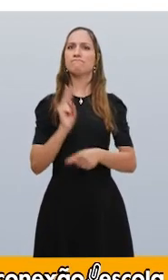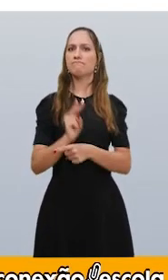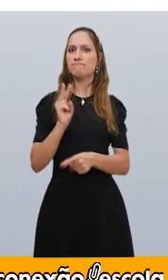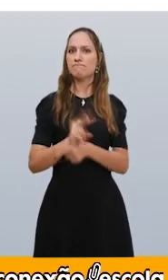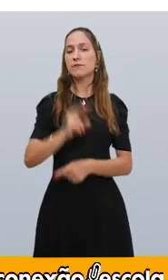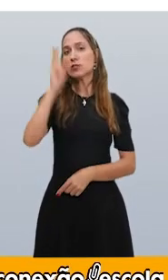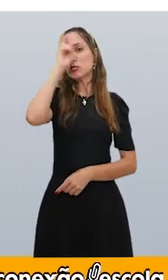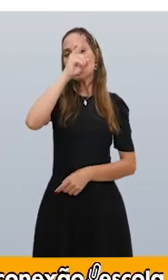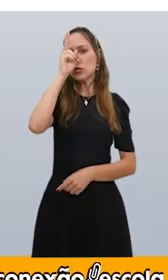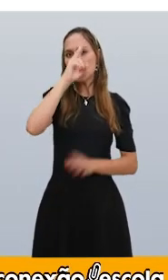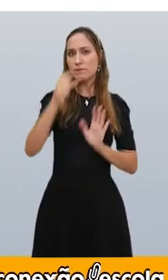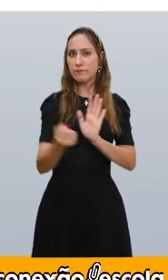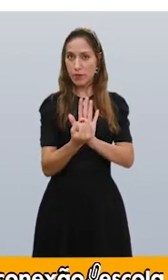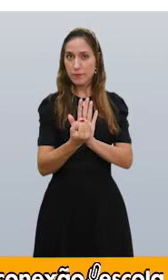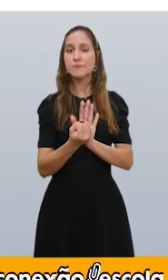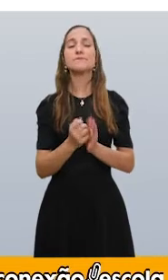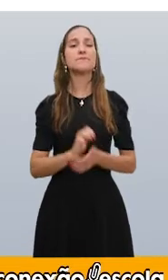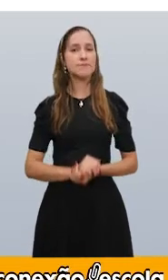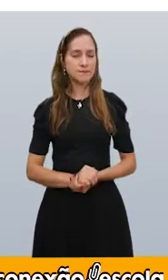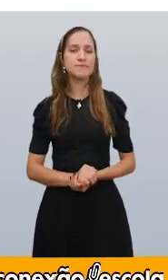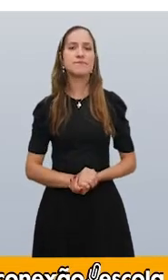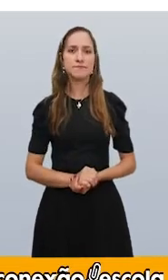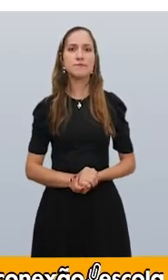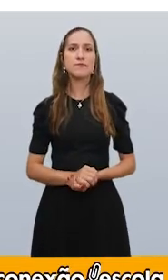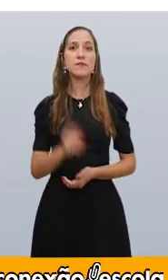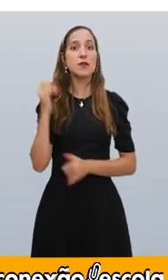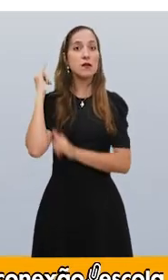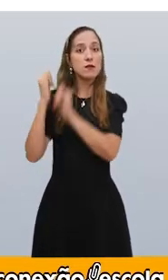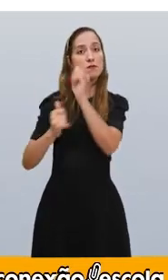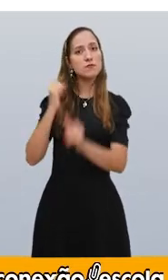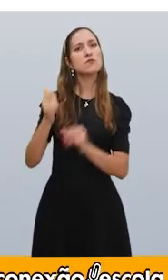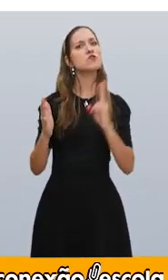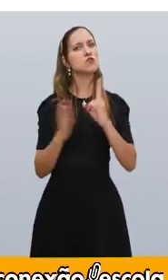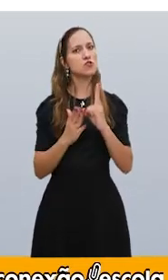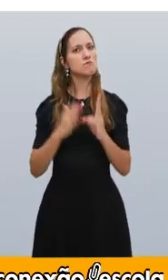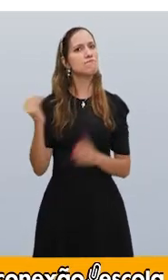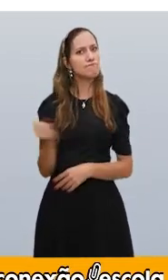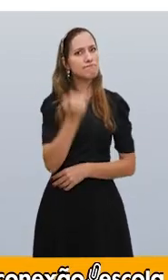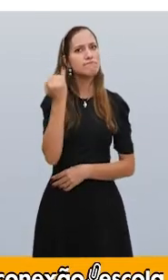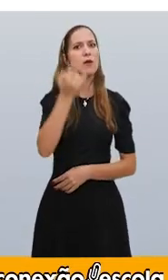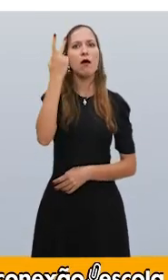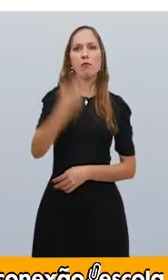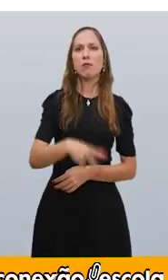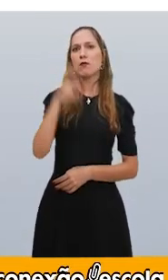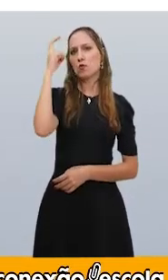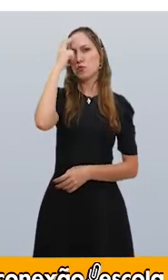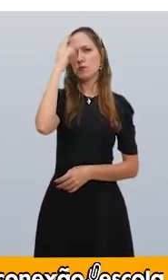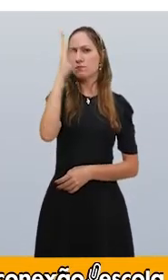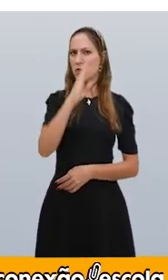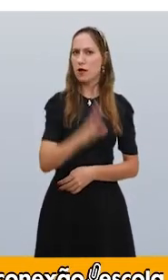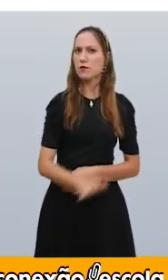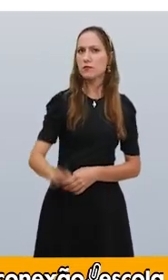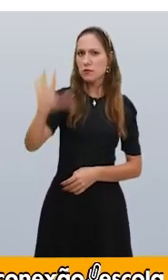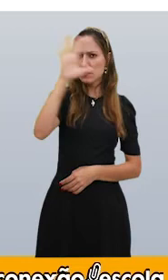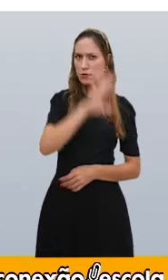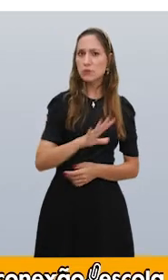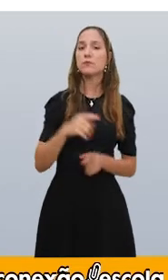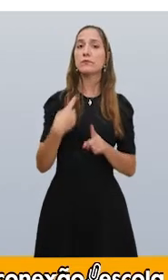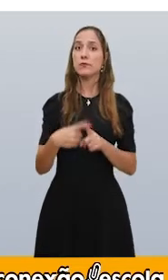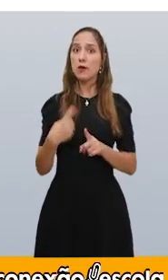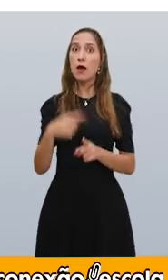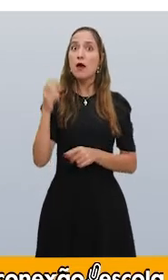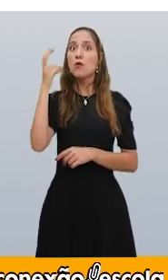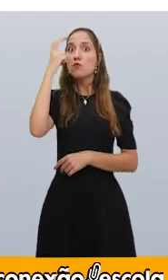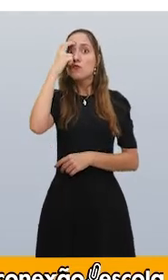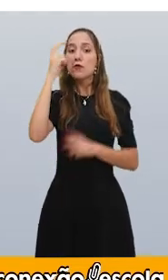histórico. As lendas indígenas são importantes para a cultura brasileira. Afinal, a cultura